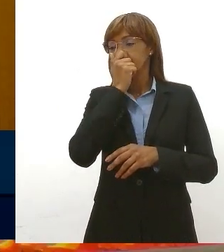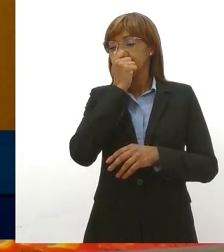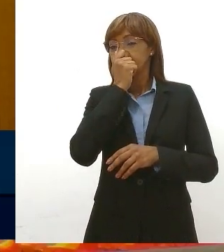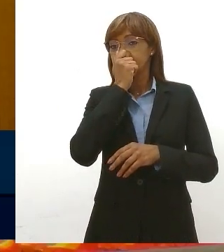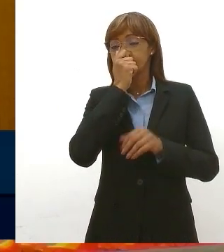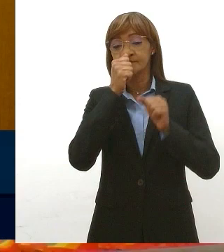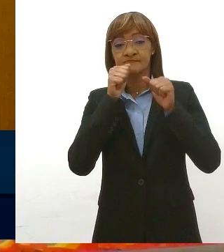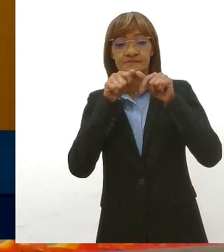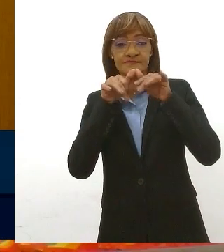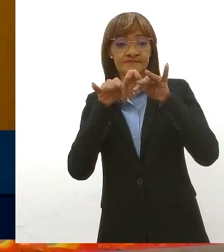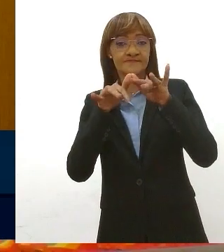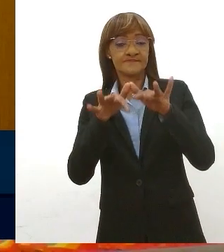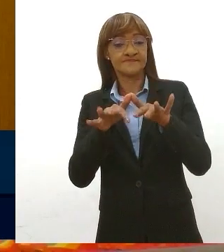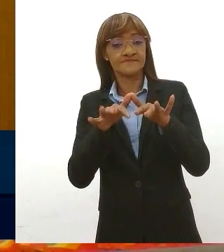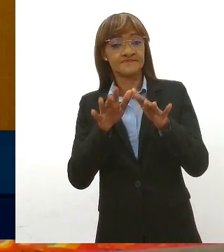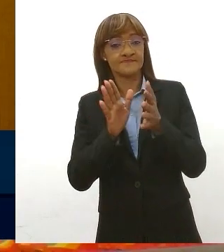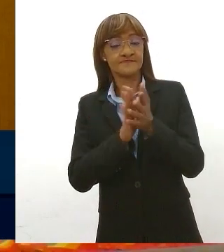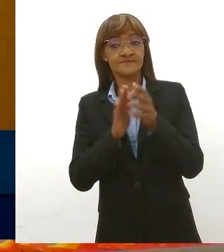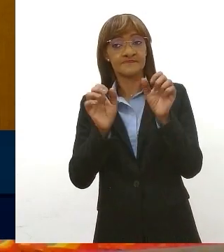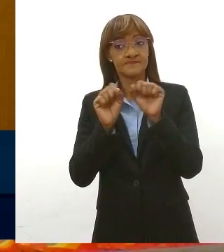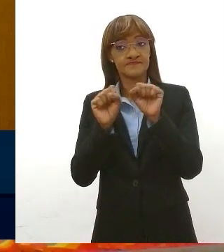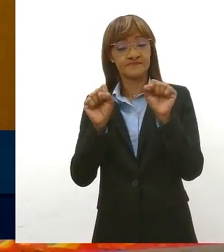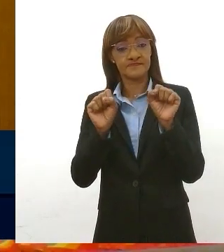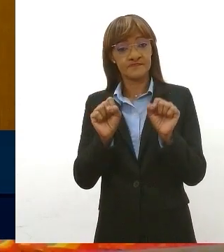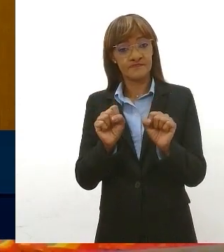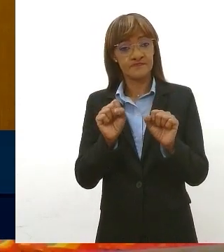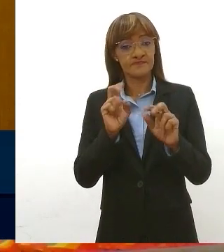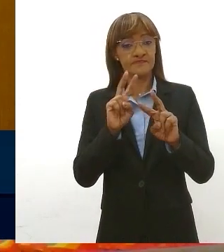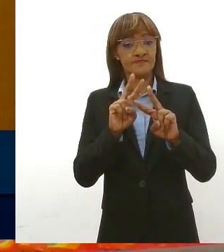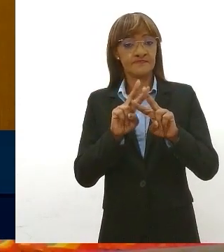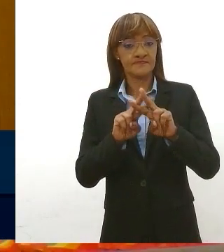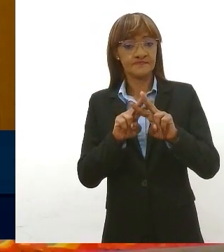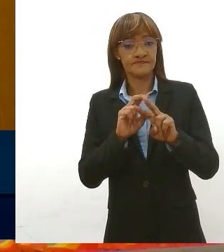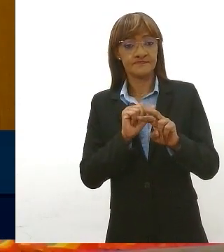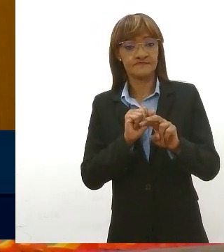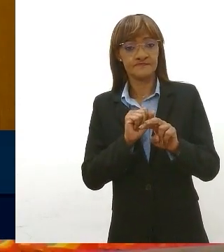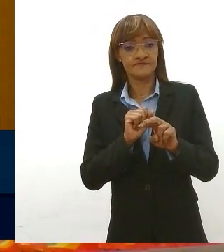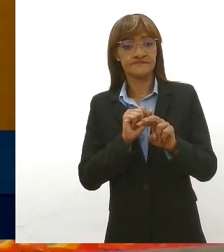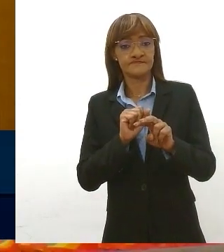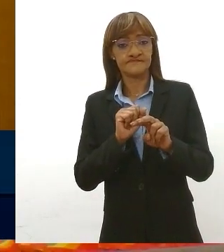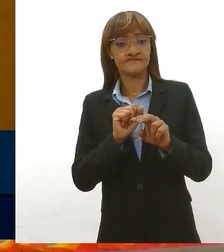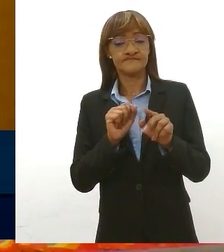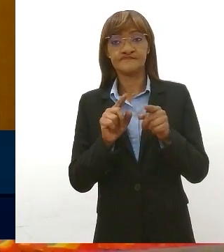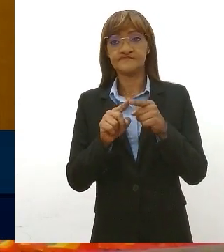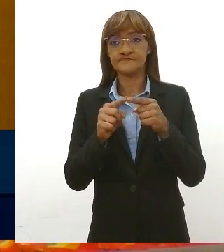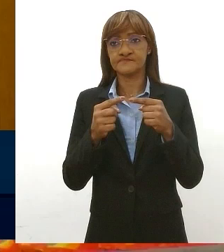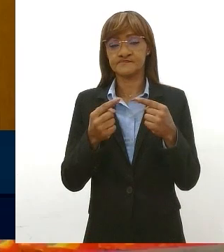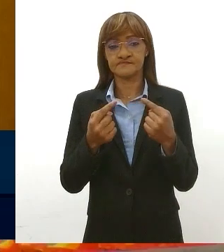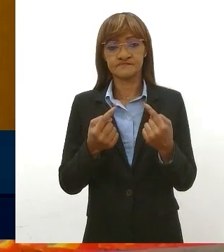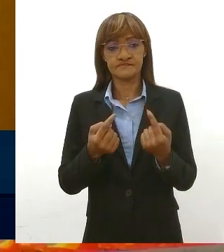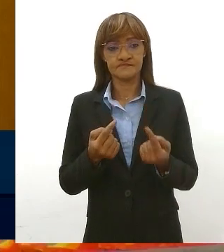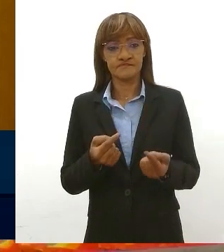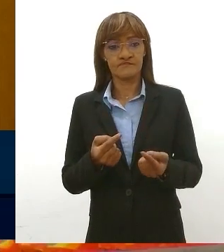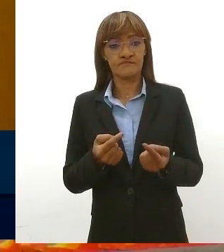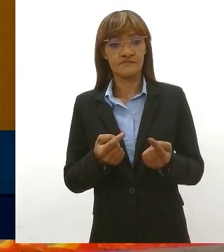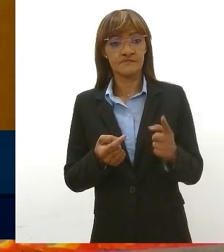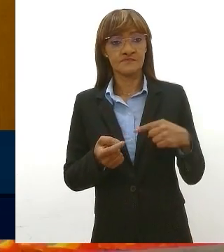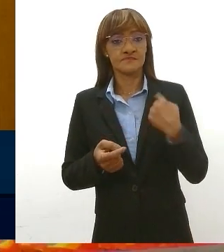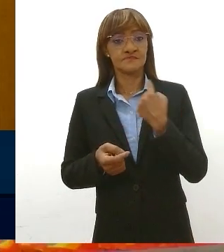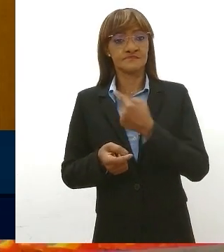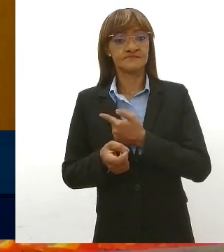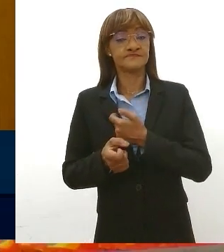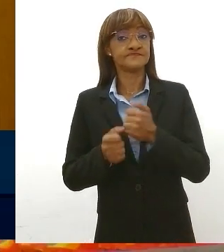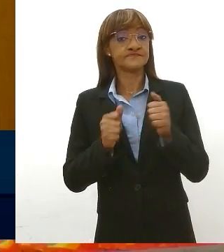sistema prisional sem a gente fazer um trabalho de ressocialização, né,